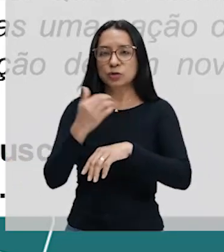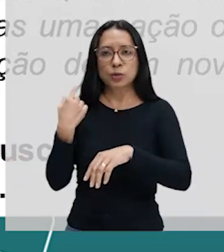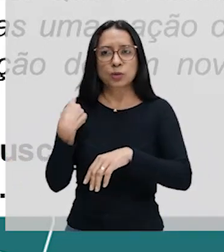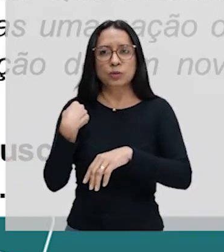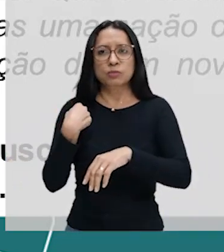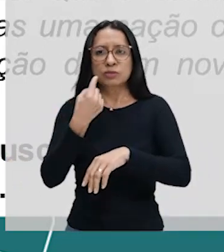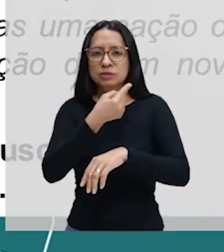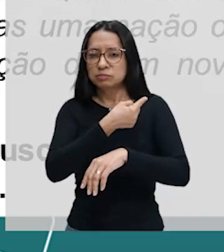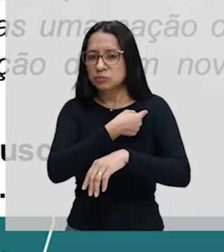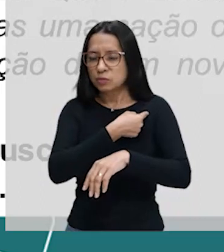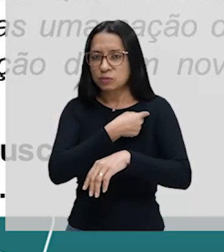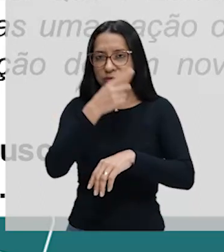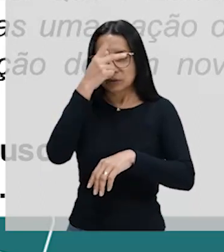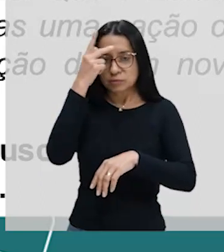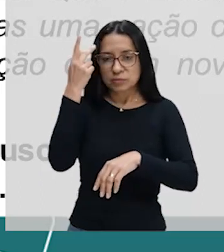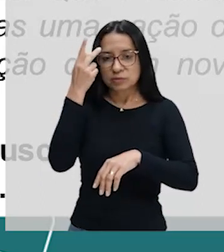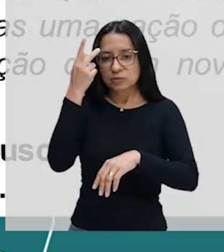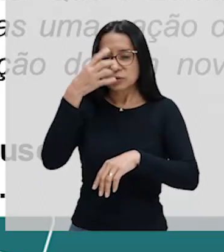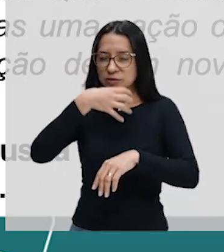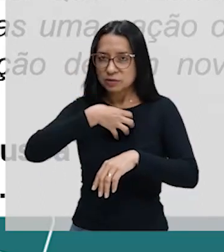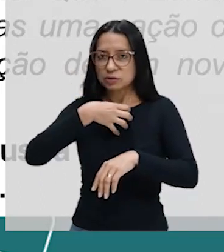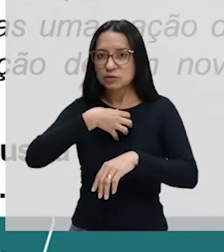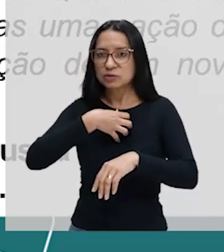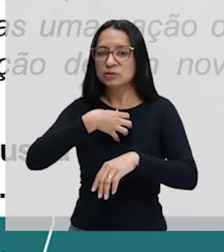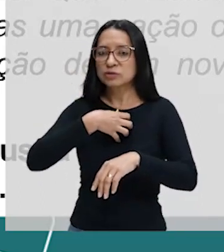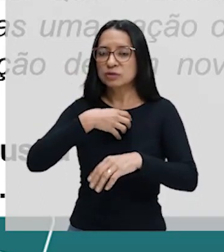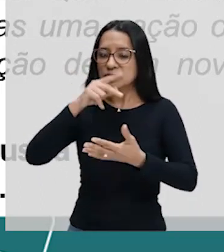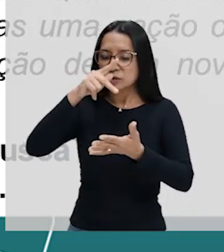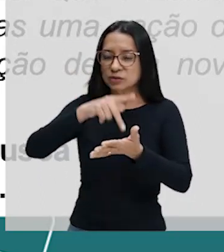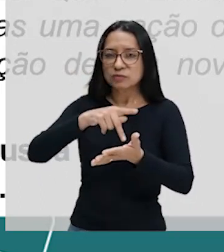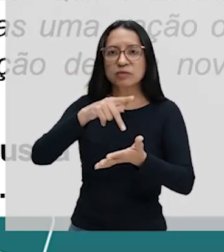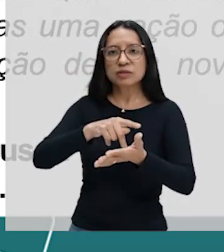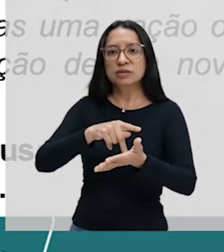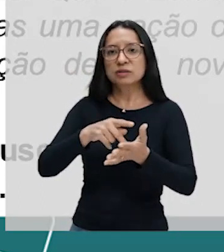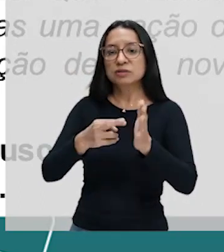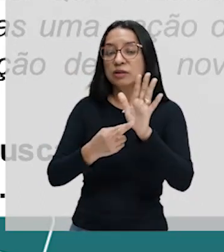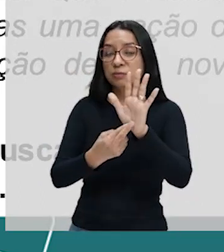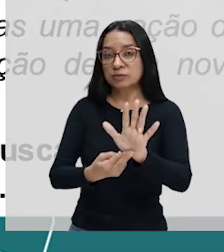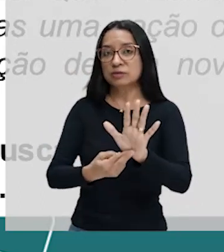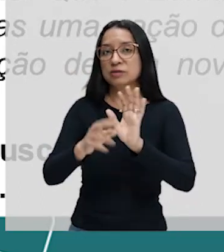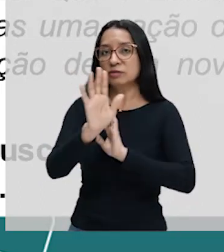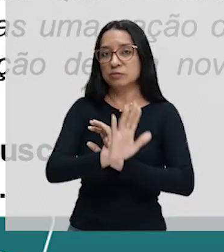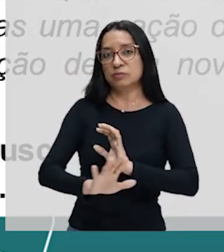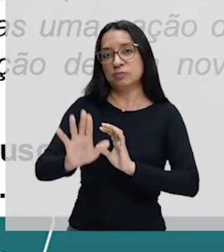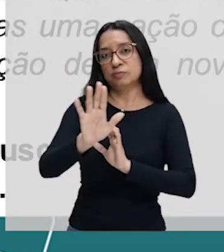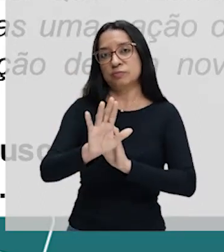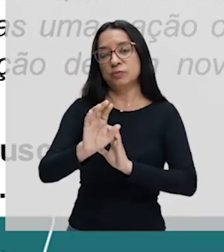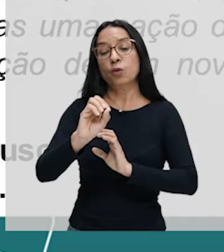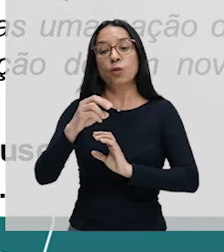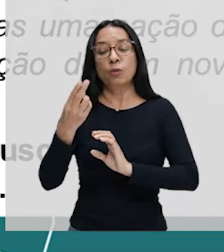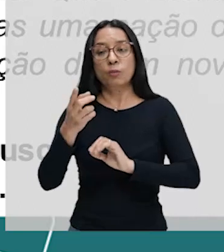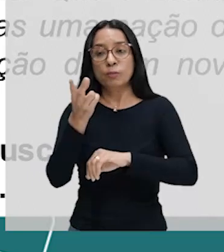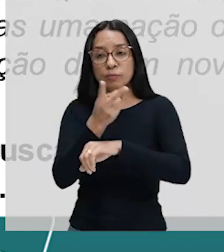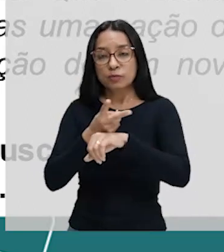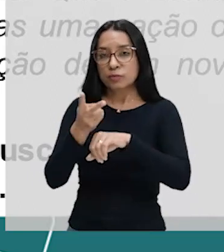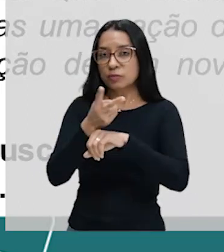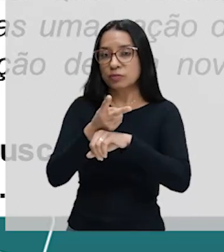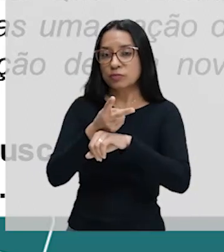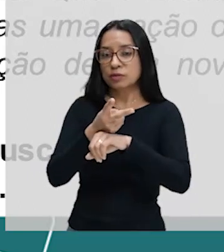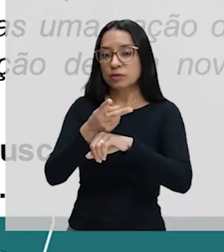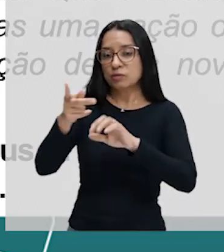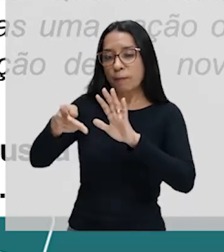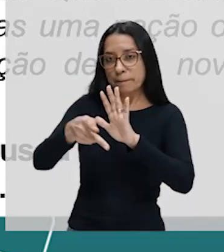seus habitantes vão se sentir de fato representados por essa nação, ou buscando ali ter um